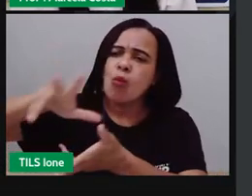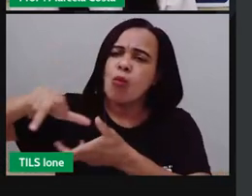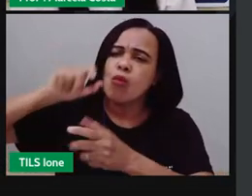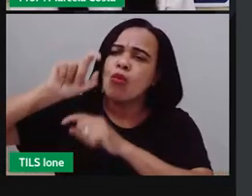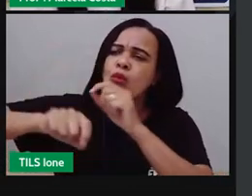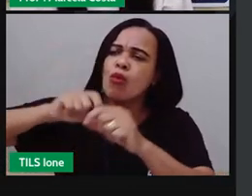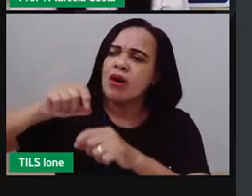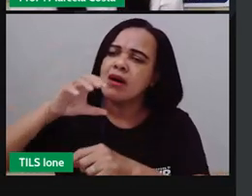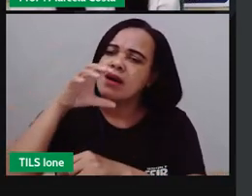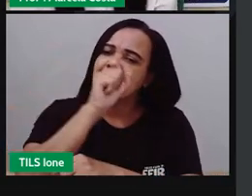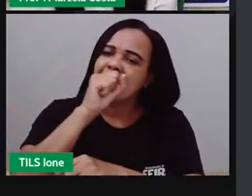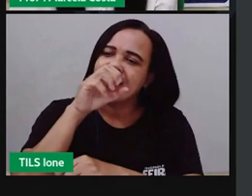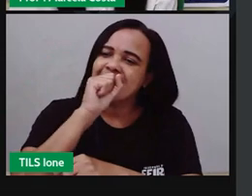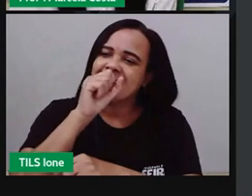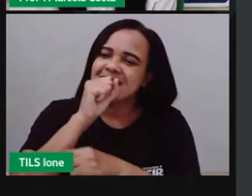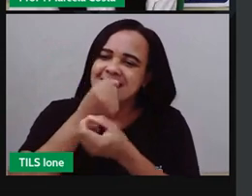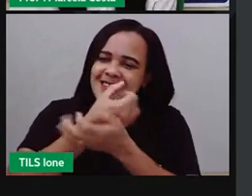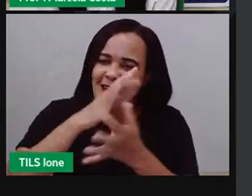dourada.